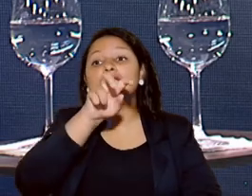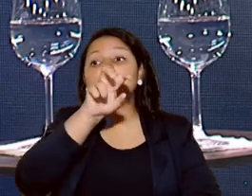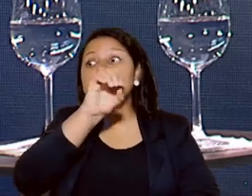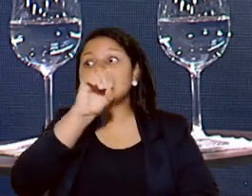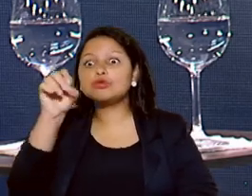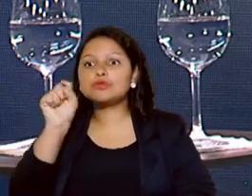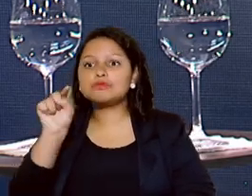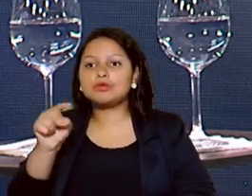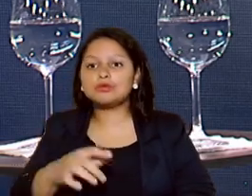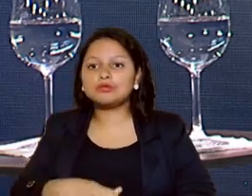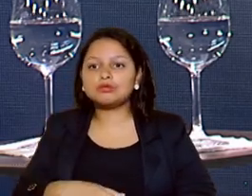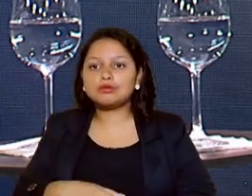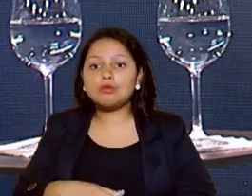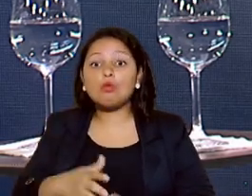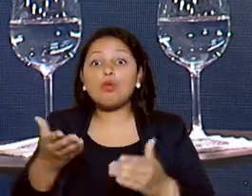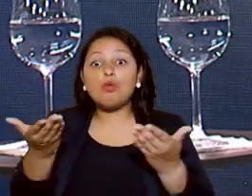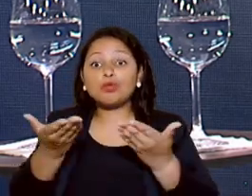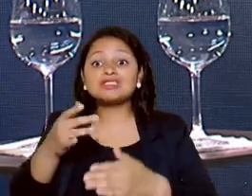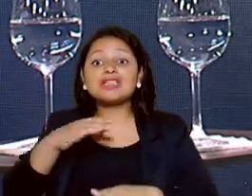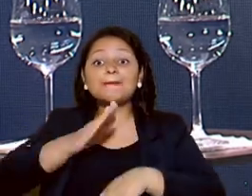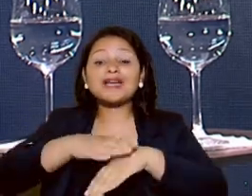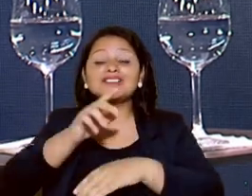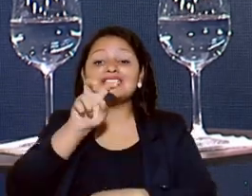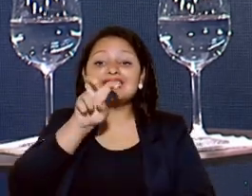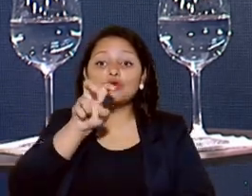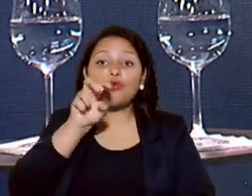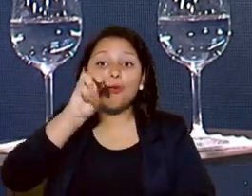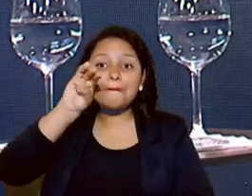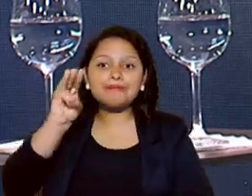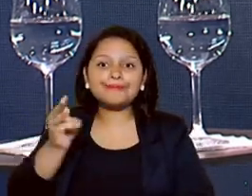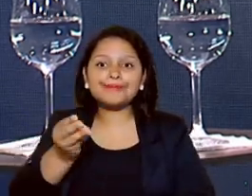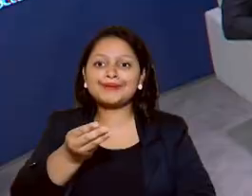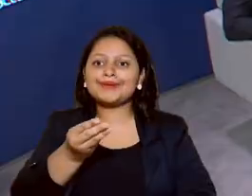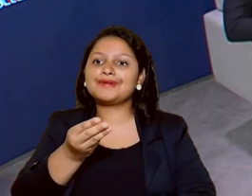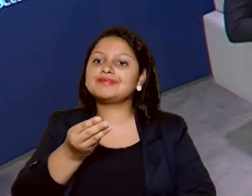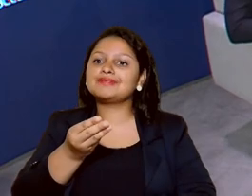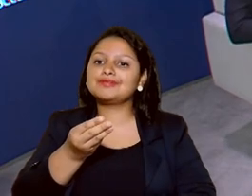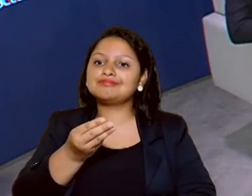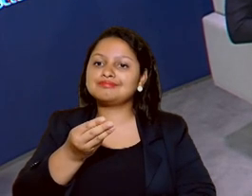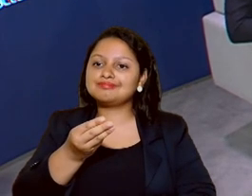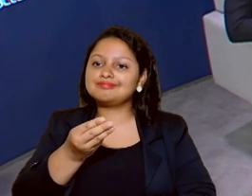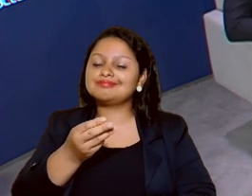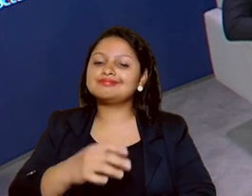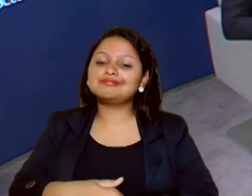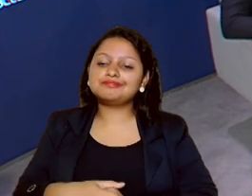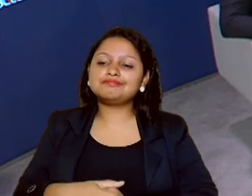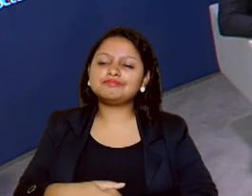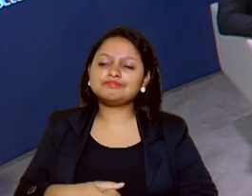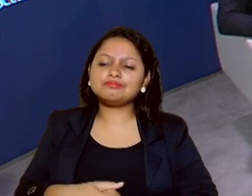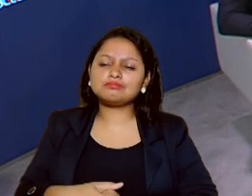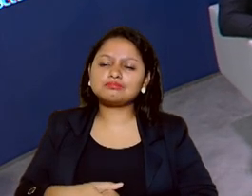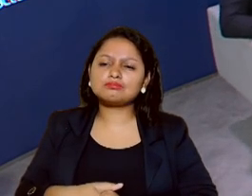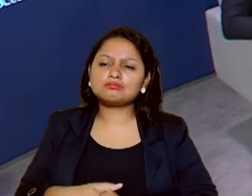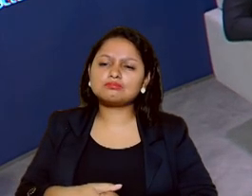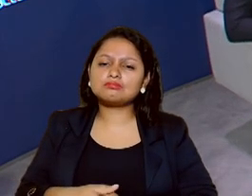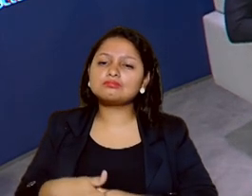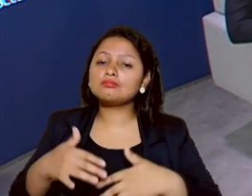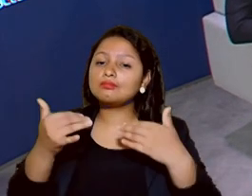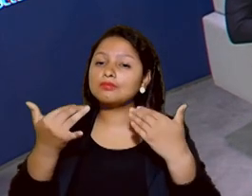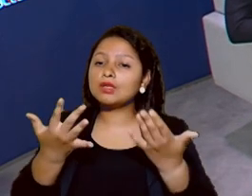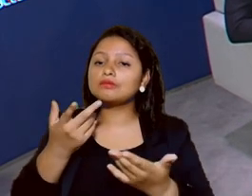mais de 5 milhões acho que tem até receio de falar esse número provavelmente não tá muito certo ou seja